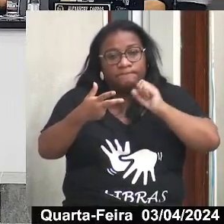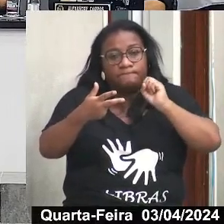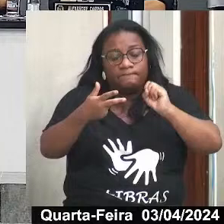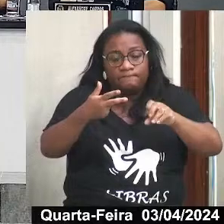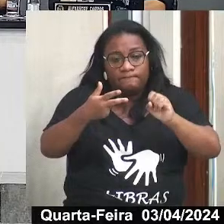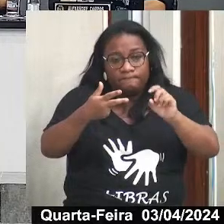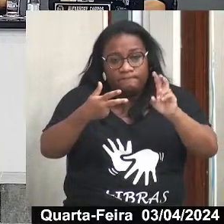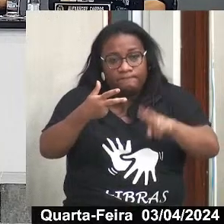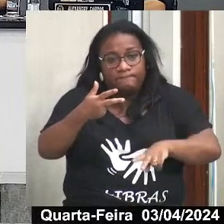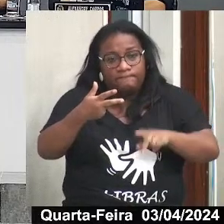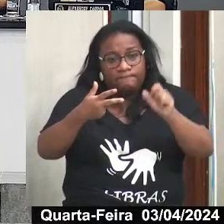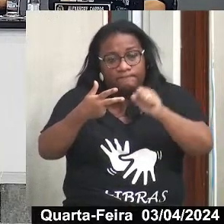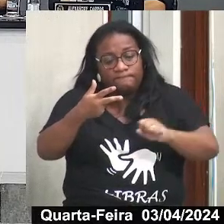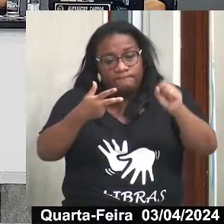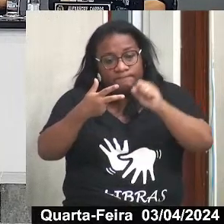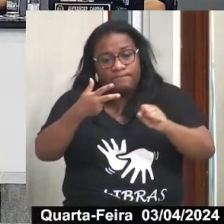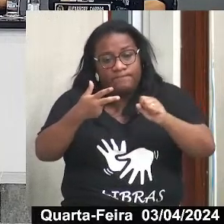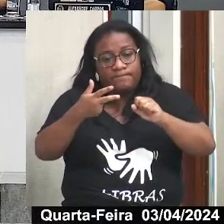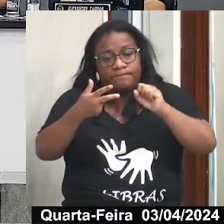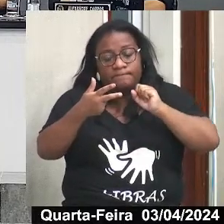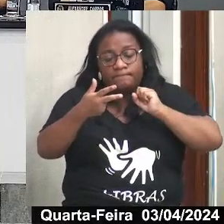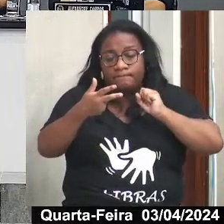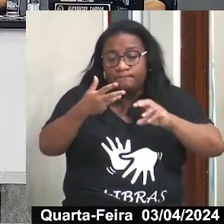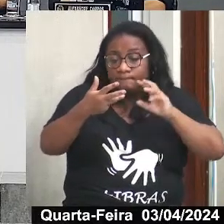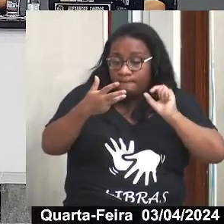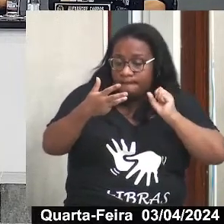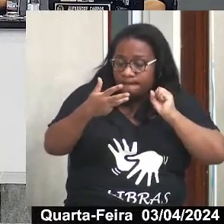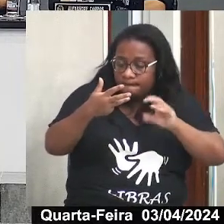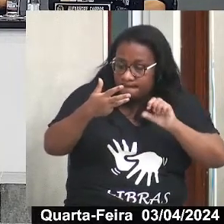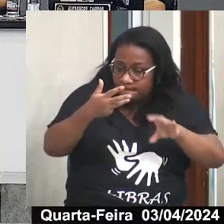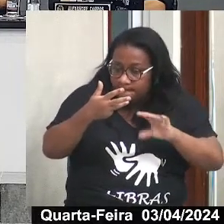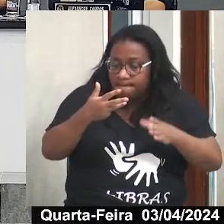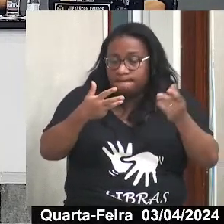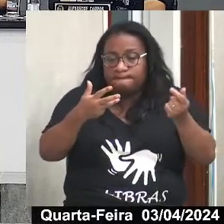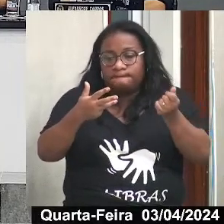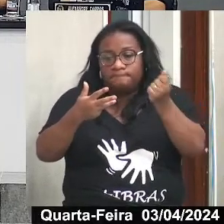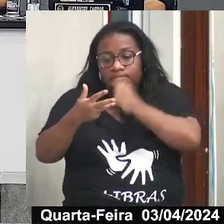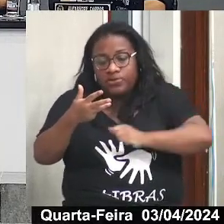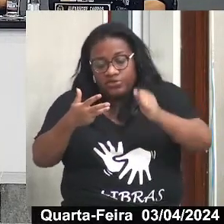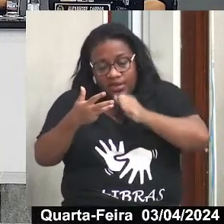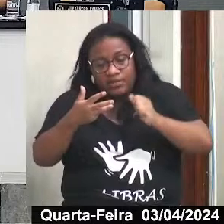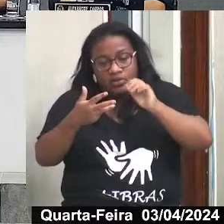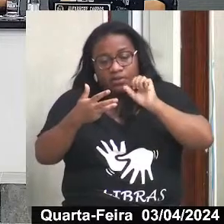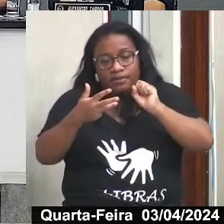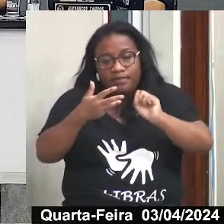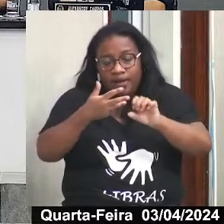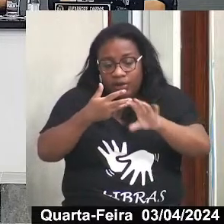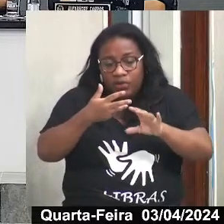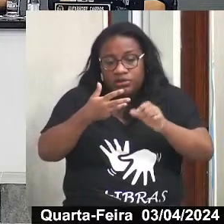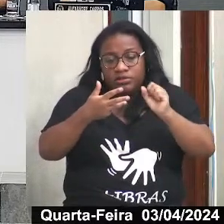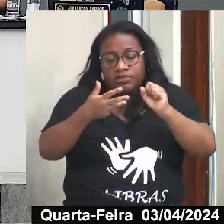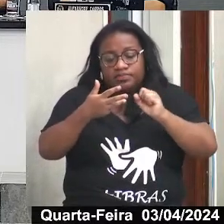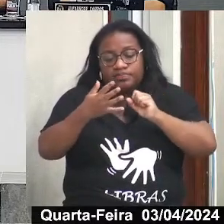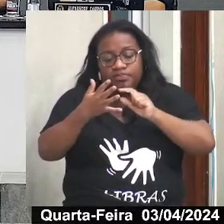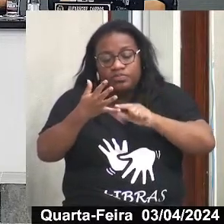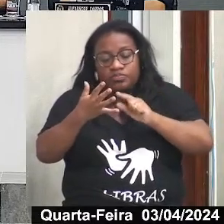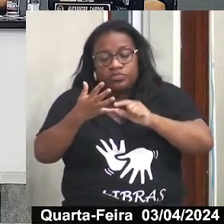76/24, de autoria vereador Ricardo Almeida dos Santos. Indicação 77/24, de autoria vereador Renato dos Costa Barbosa.